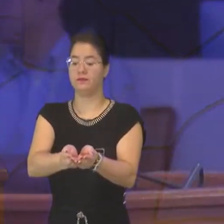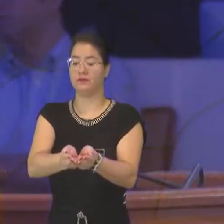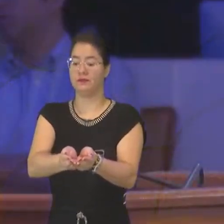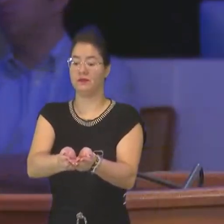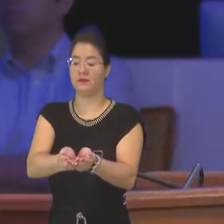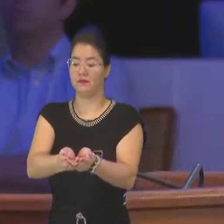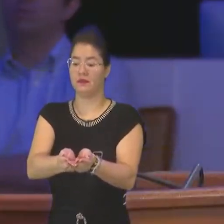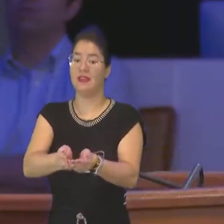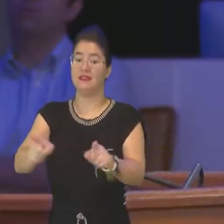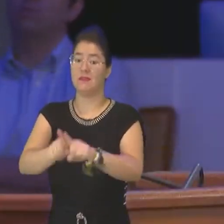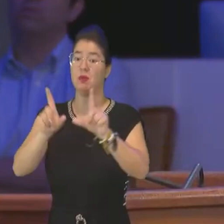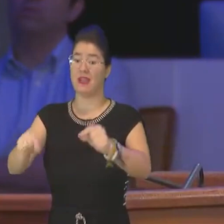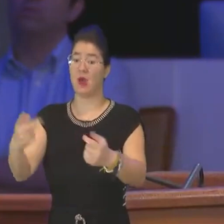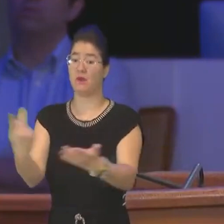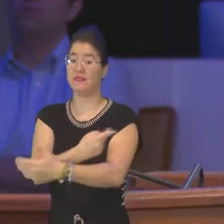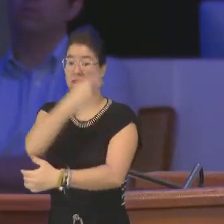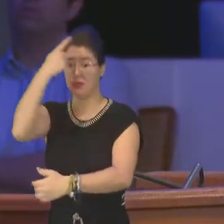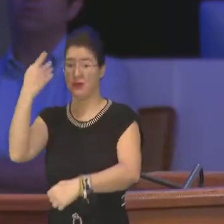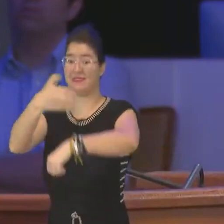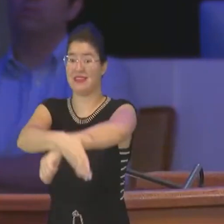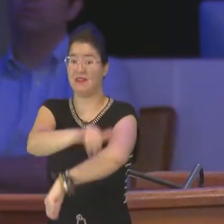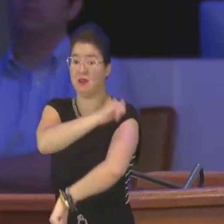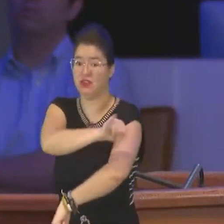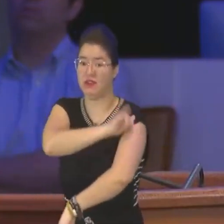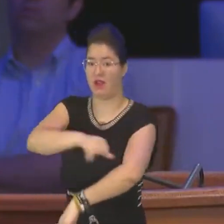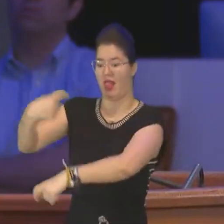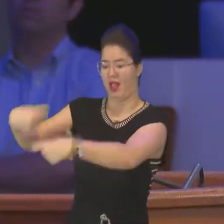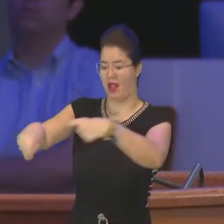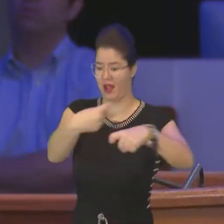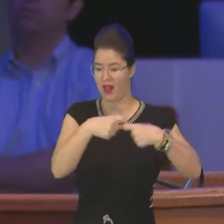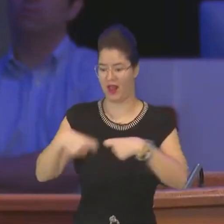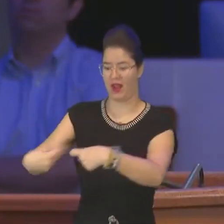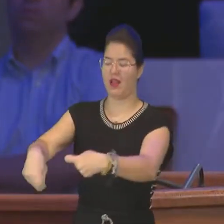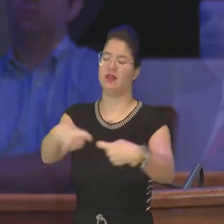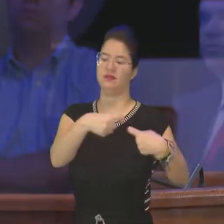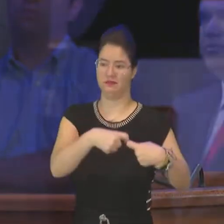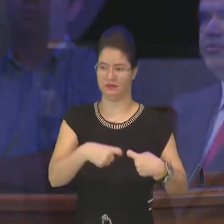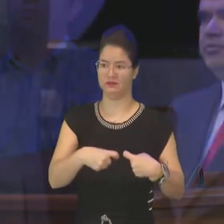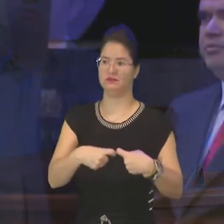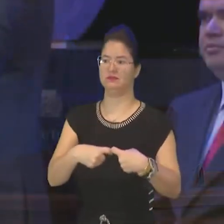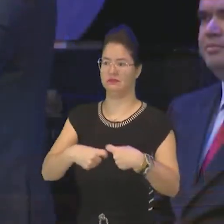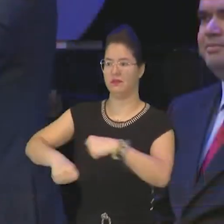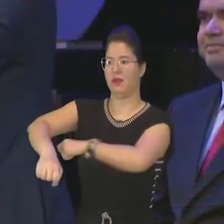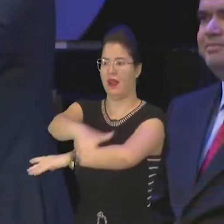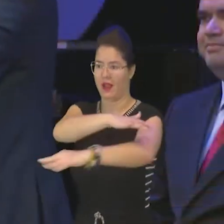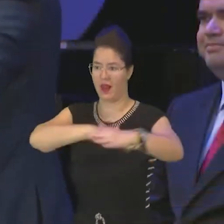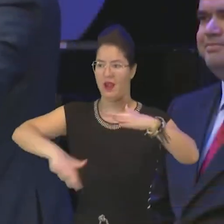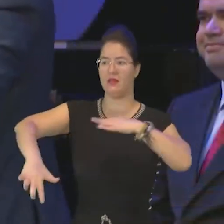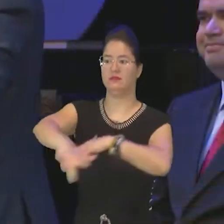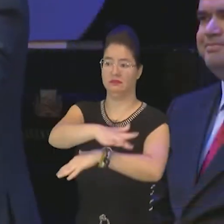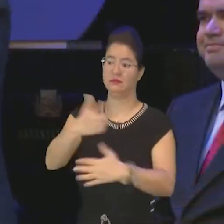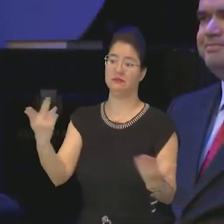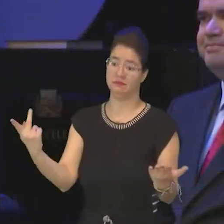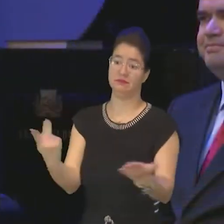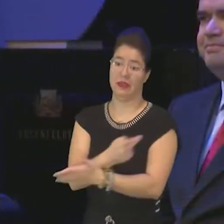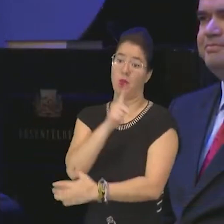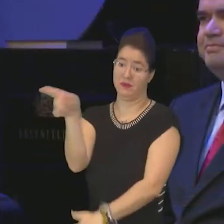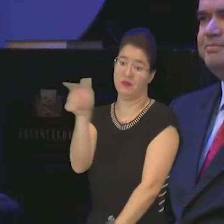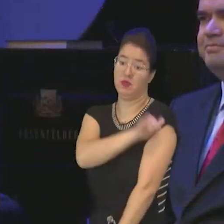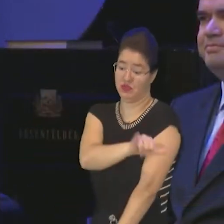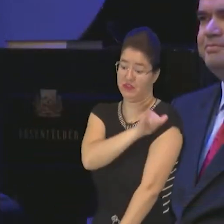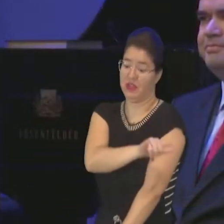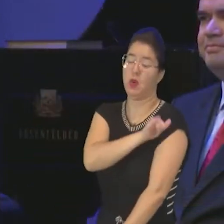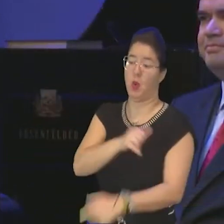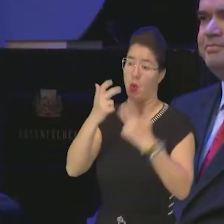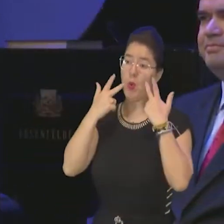prática sexual, pessoas de todo o mundo que circulavam, assim muito comum